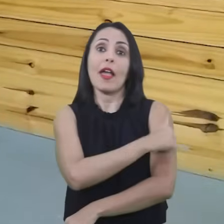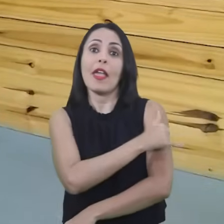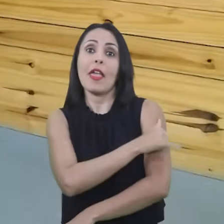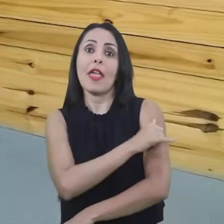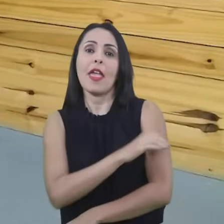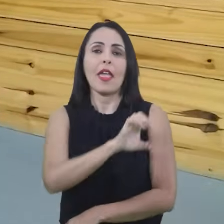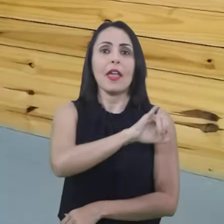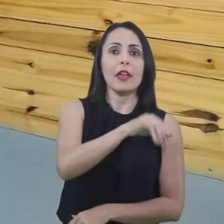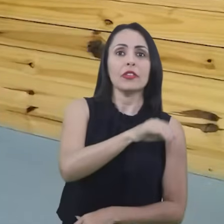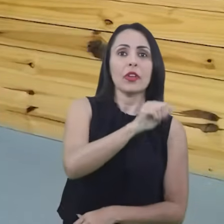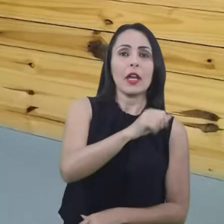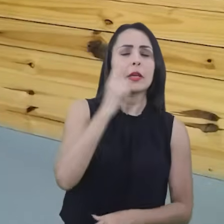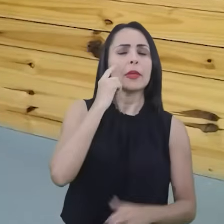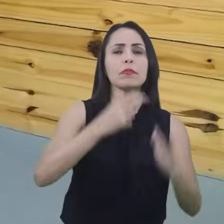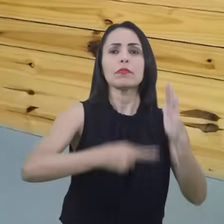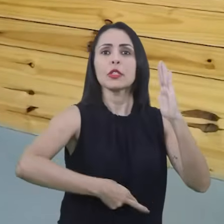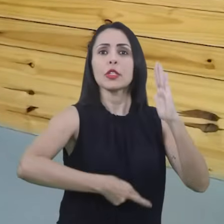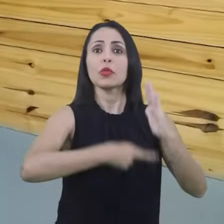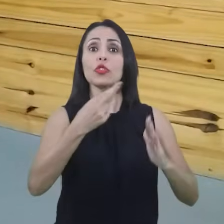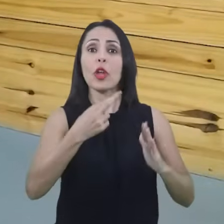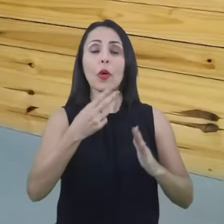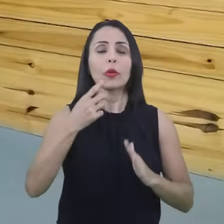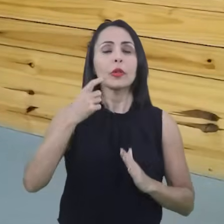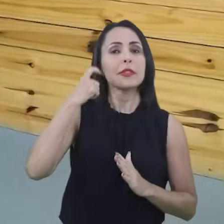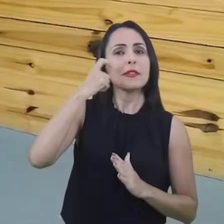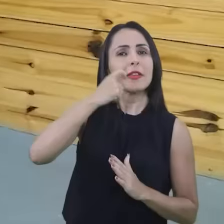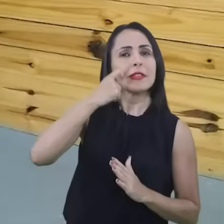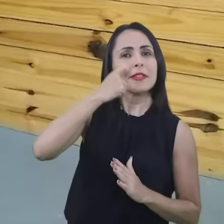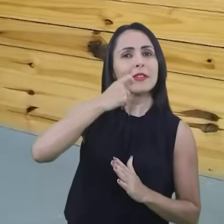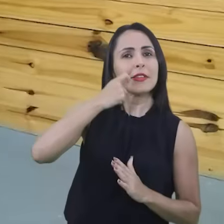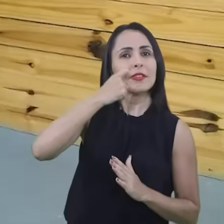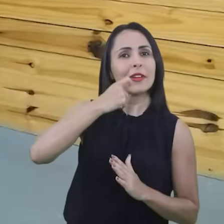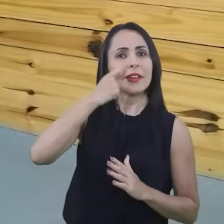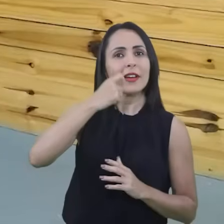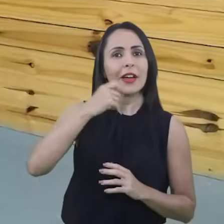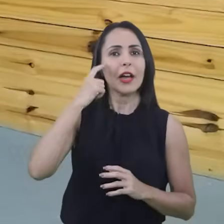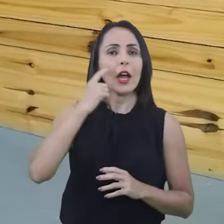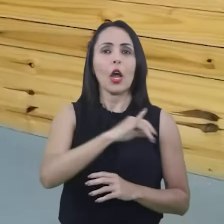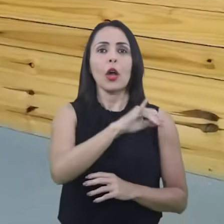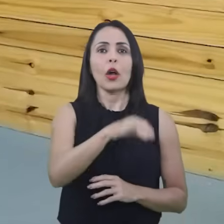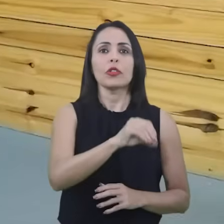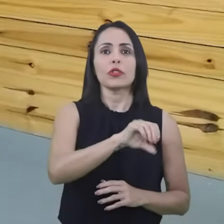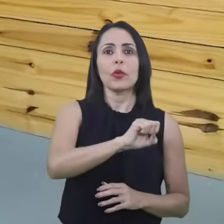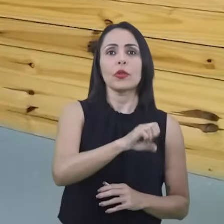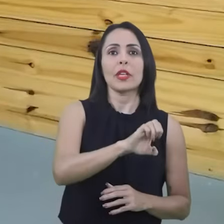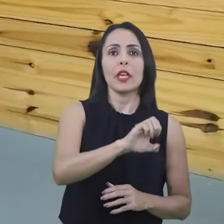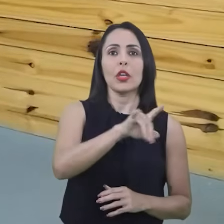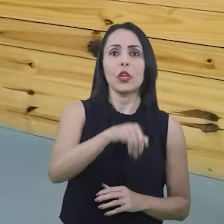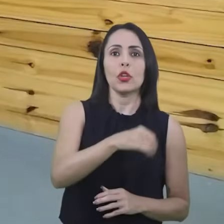e também cirurgião dentista, nosso querido doutor José Jonathan.